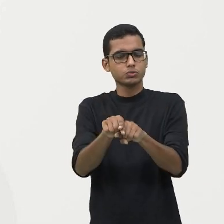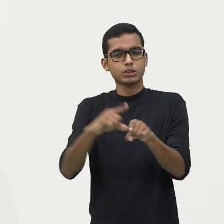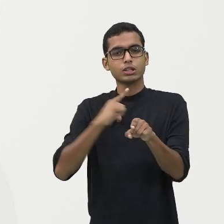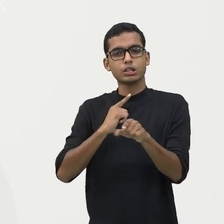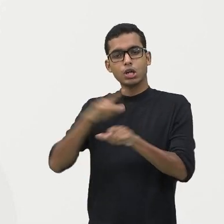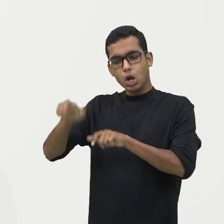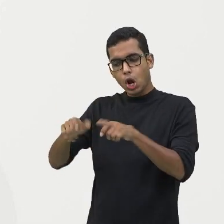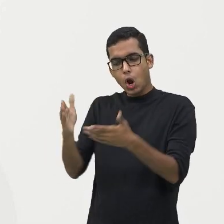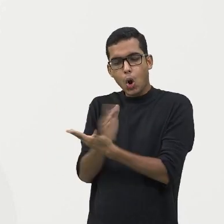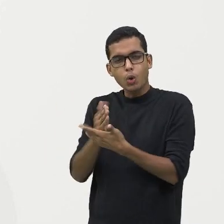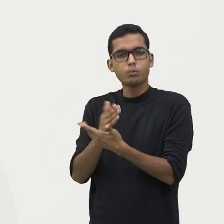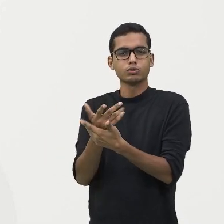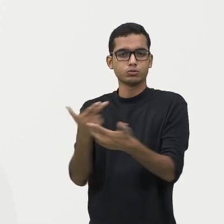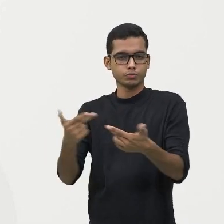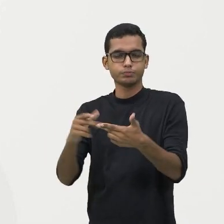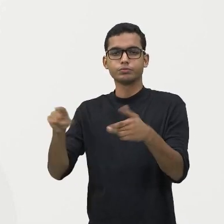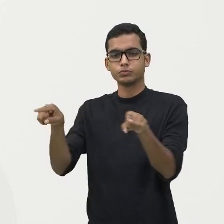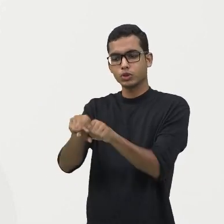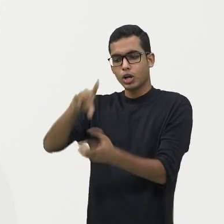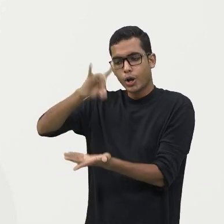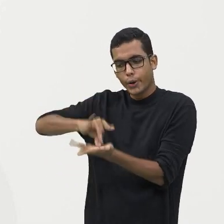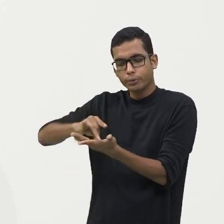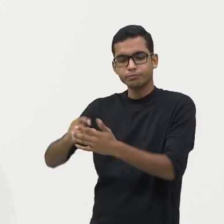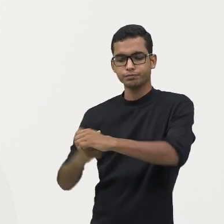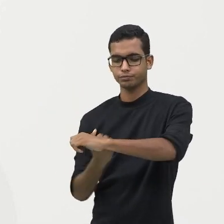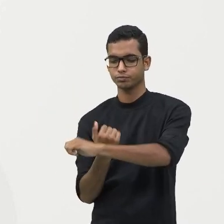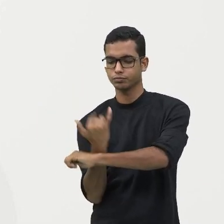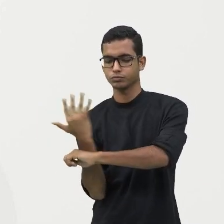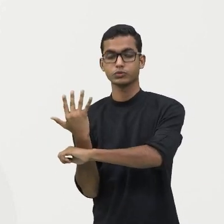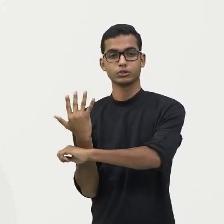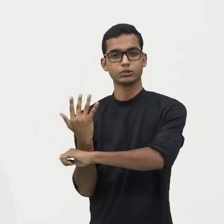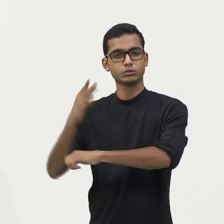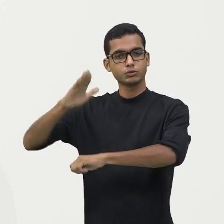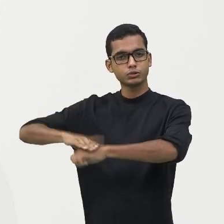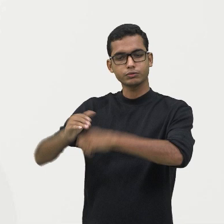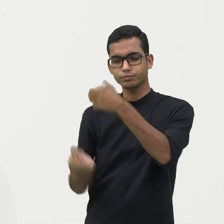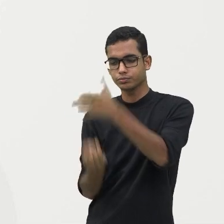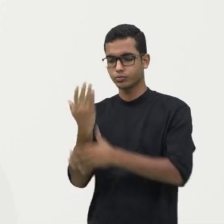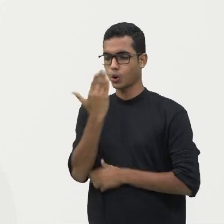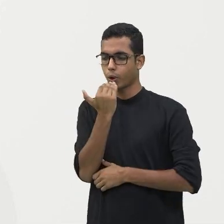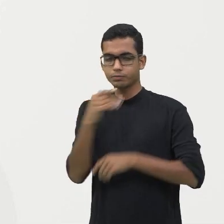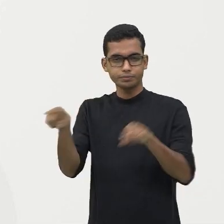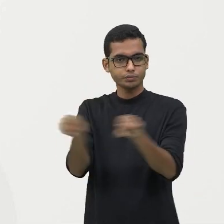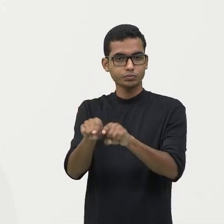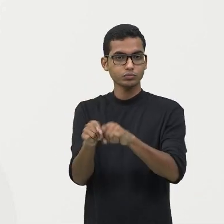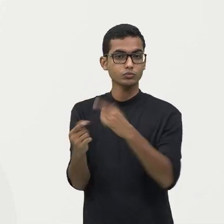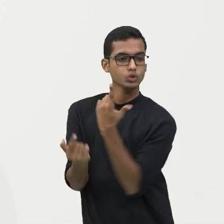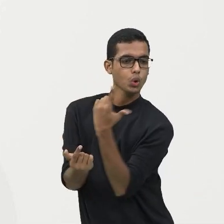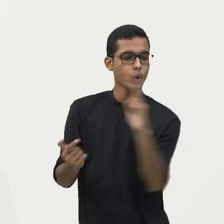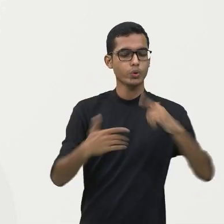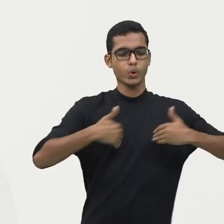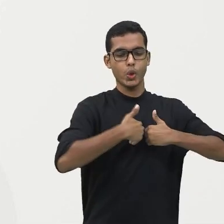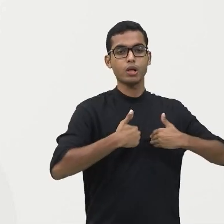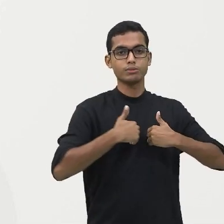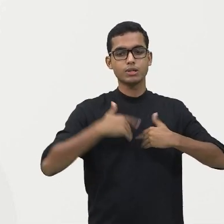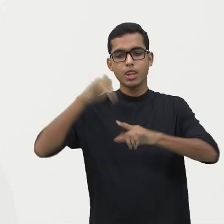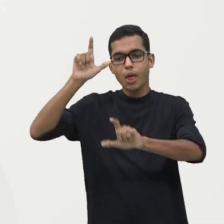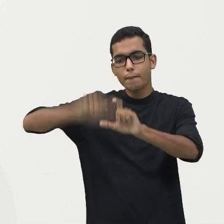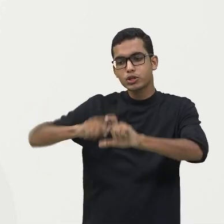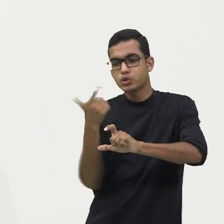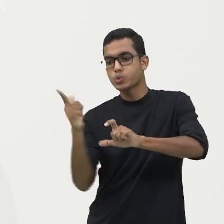como as plantas, e há seres que se alimentam de outros seres, como os animais, tá? A nutrição